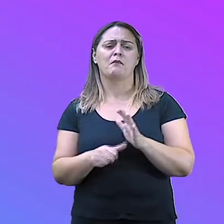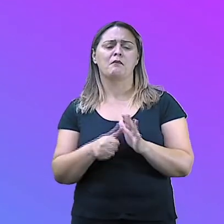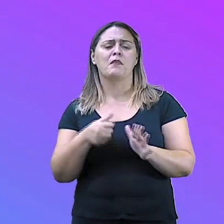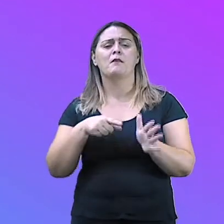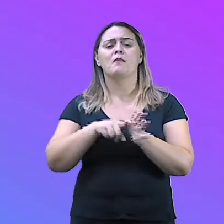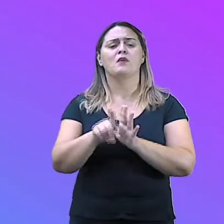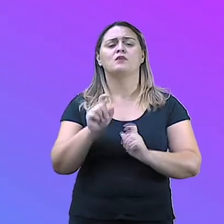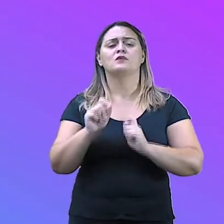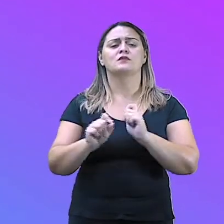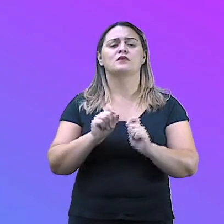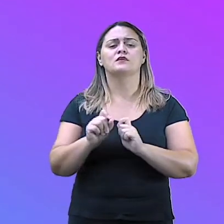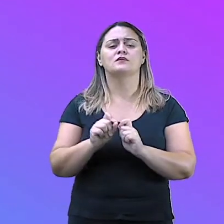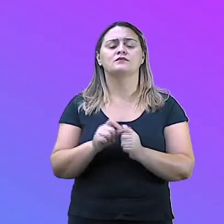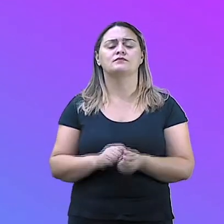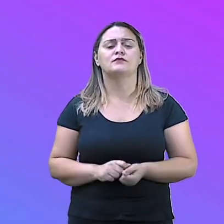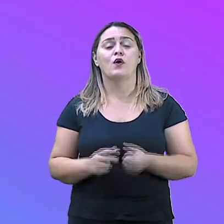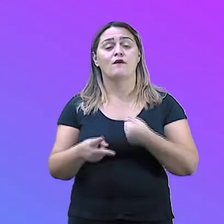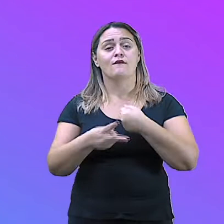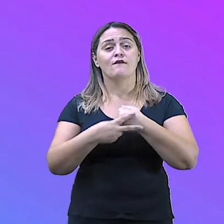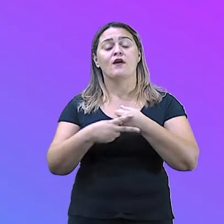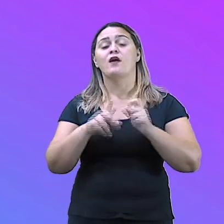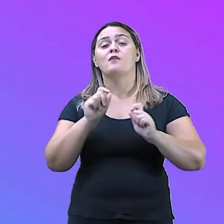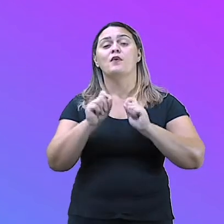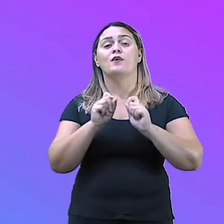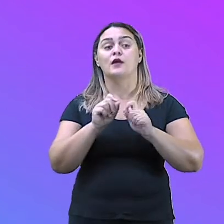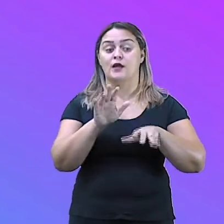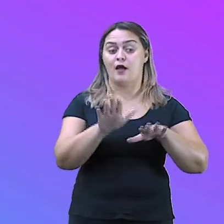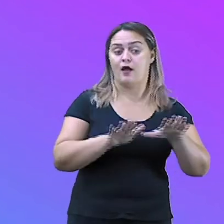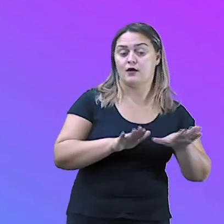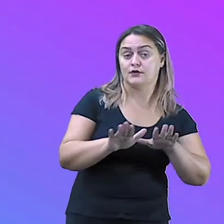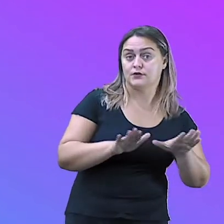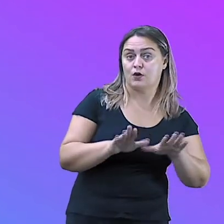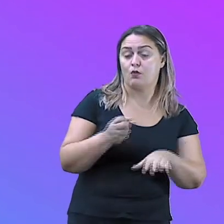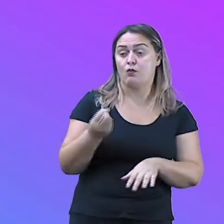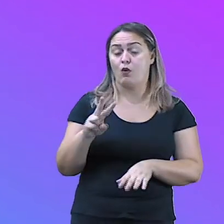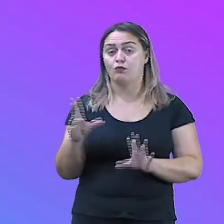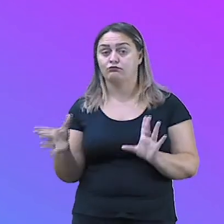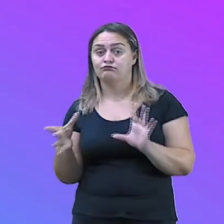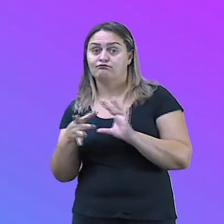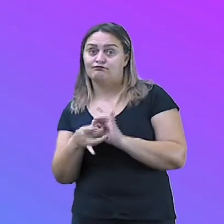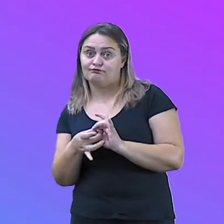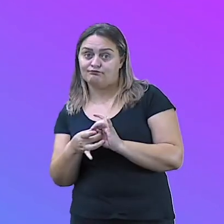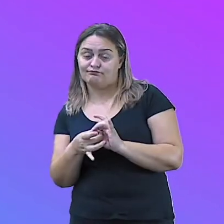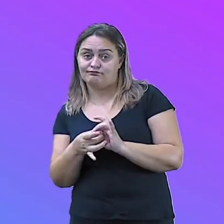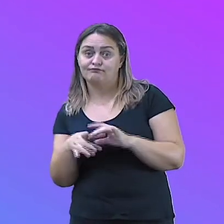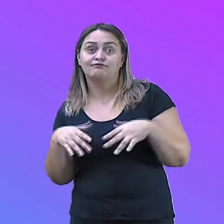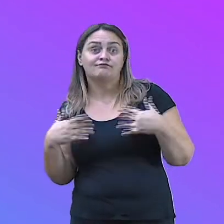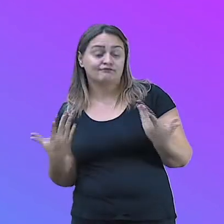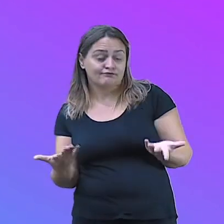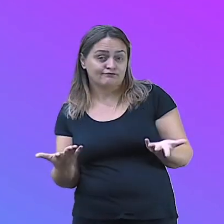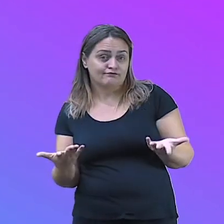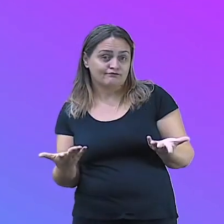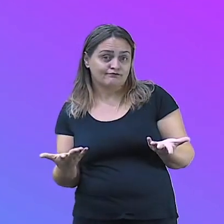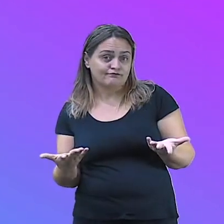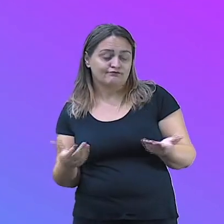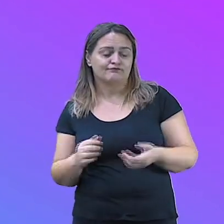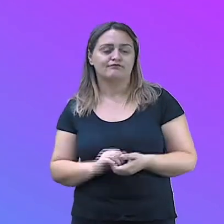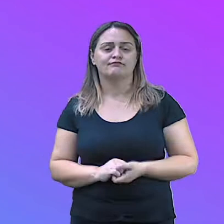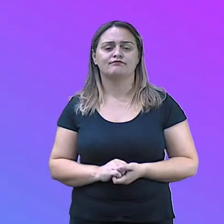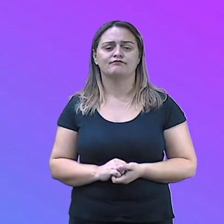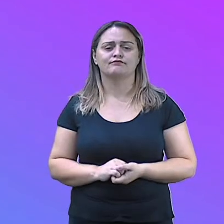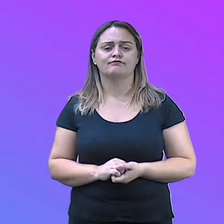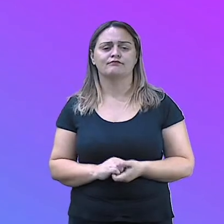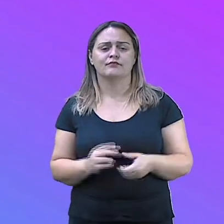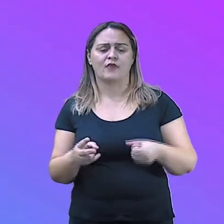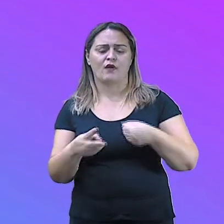de ação ou o verbo é de ligação? Isso aí. Bem, verbo de ligação geralmente são os verbos,